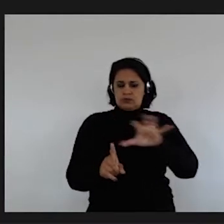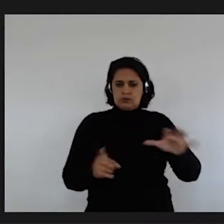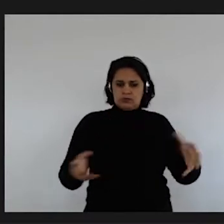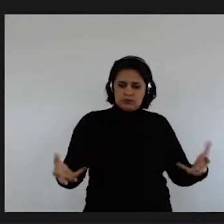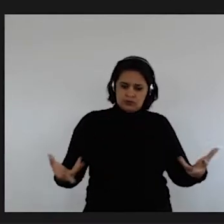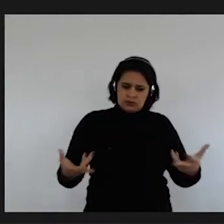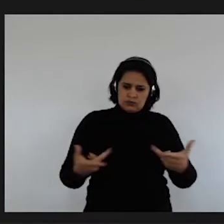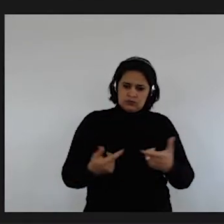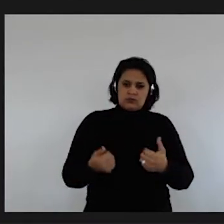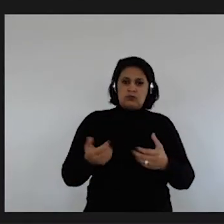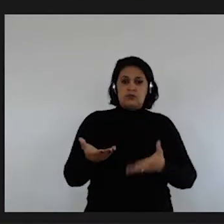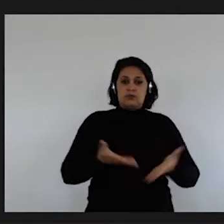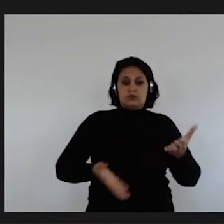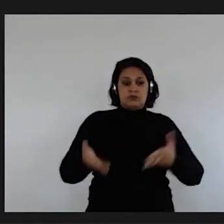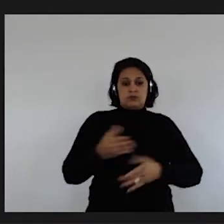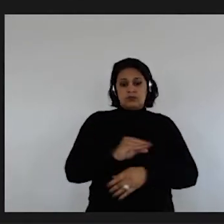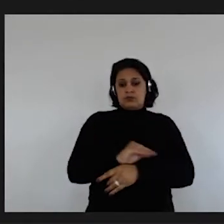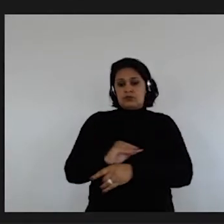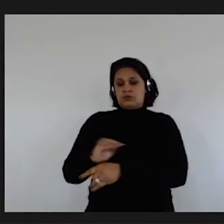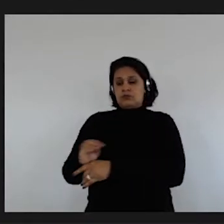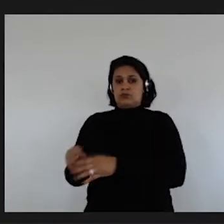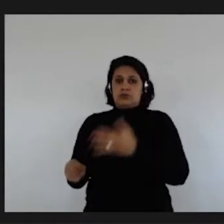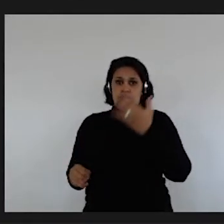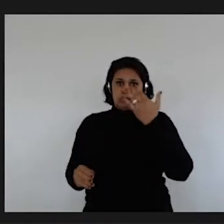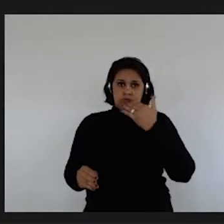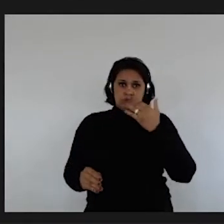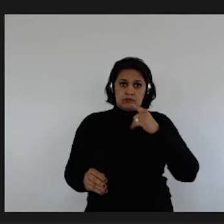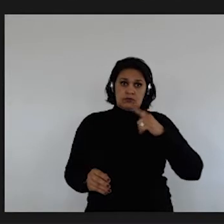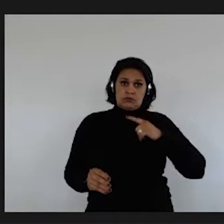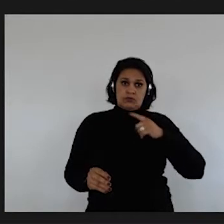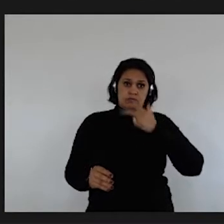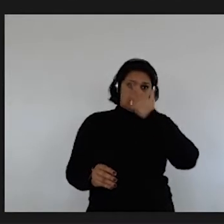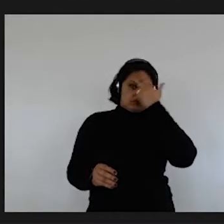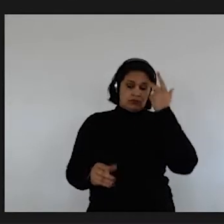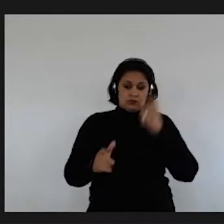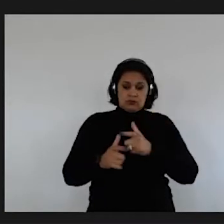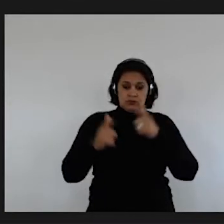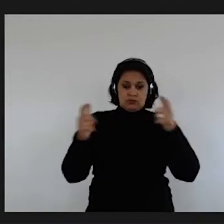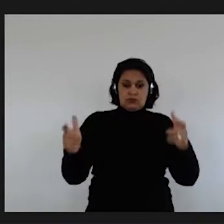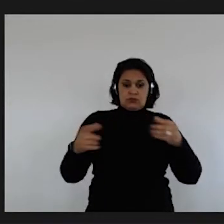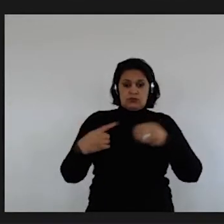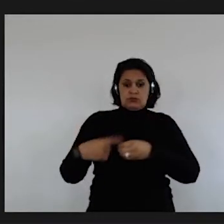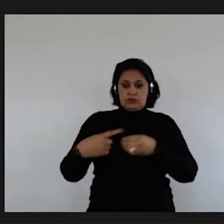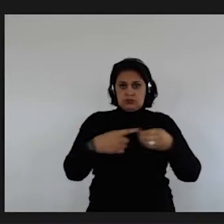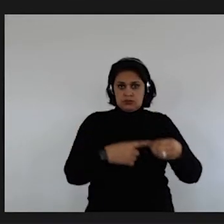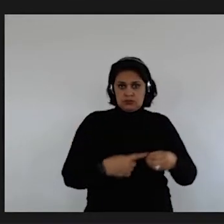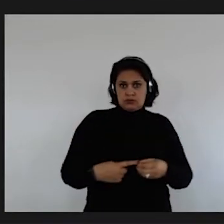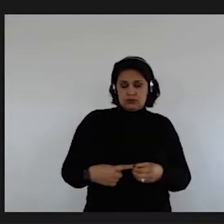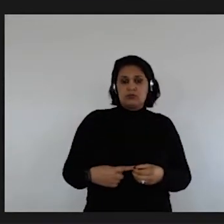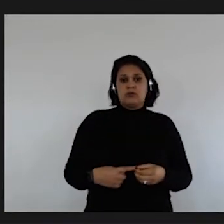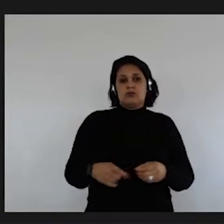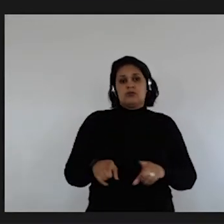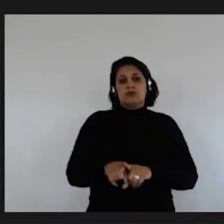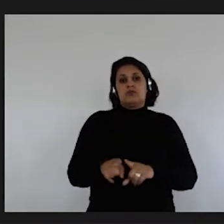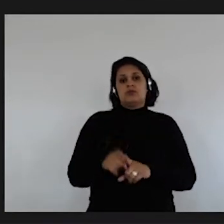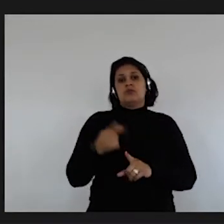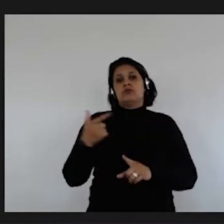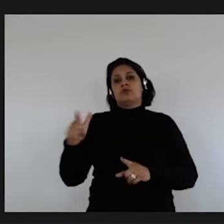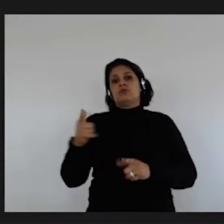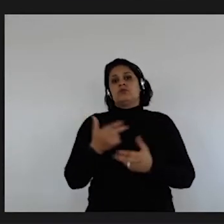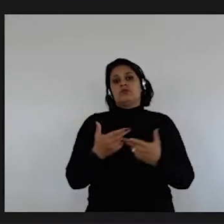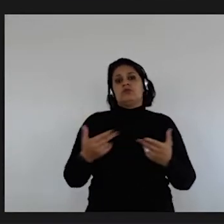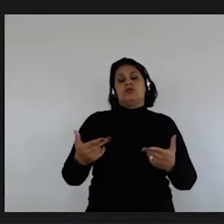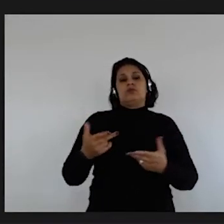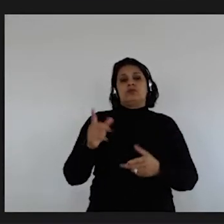a demanda alimentar do número crescente de pessoas que concentram nas grandes cidades, paralelamente a outras funções ligadas ao